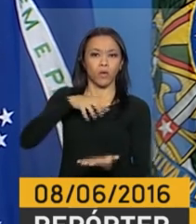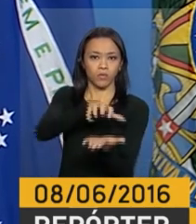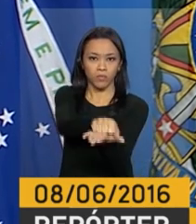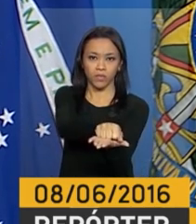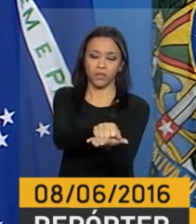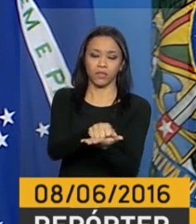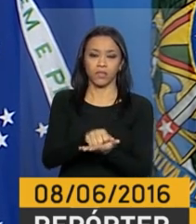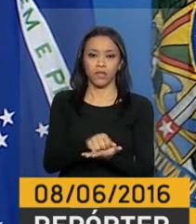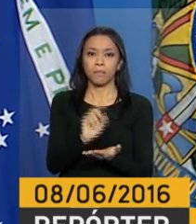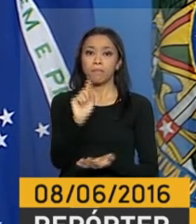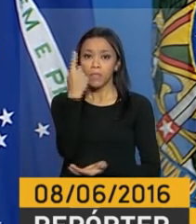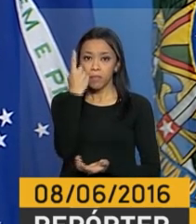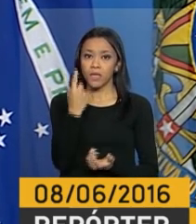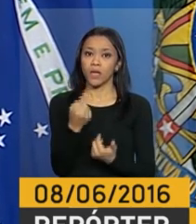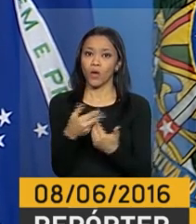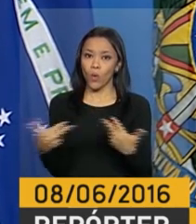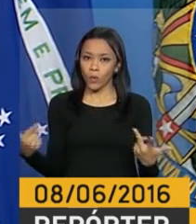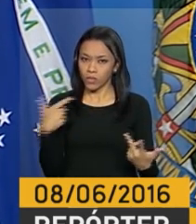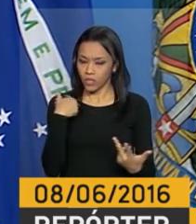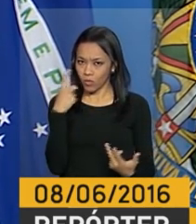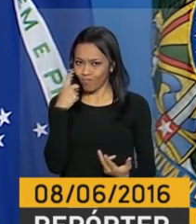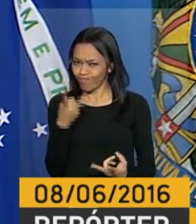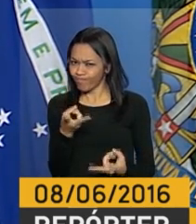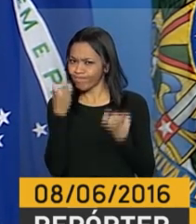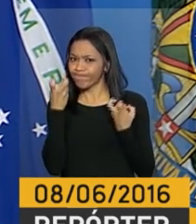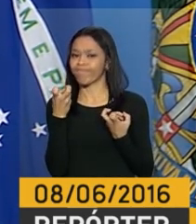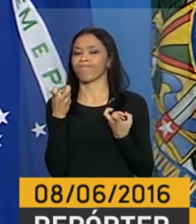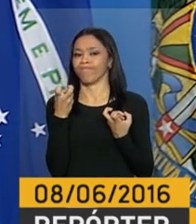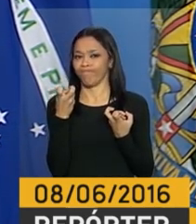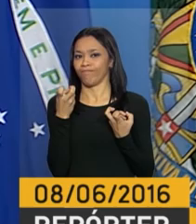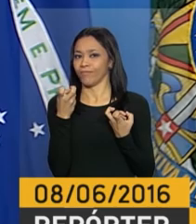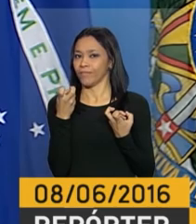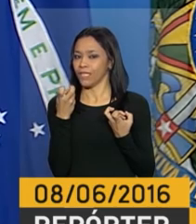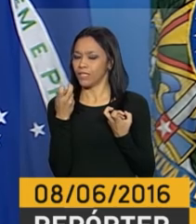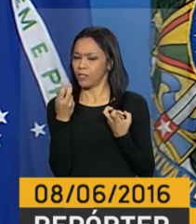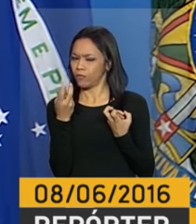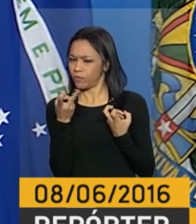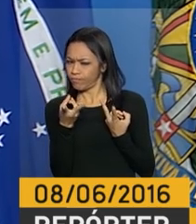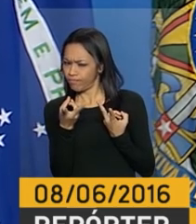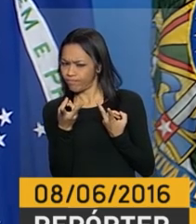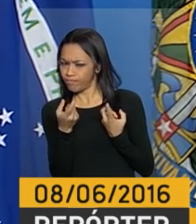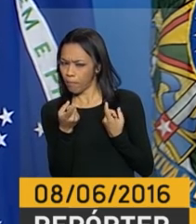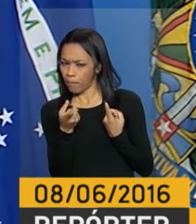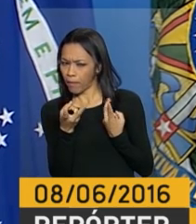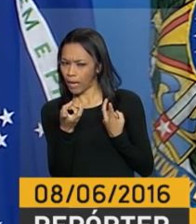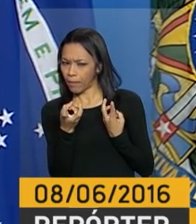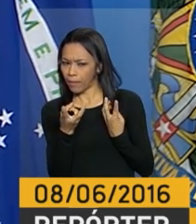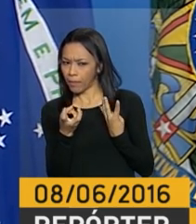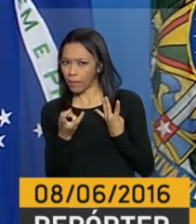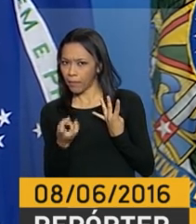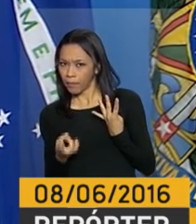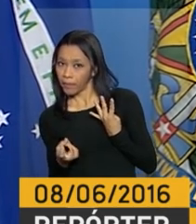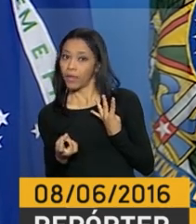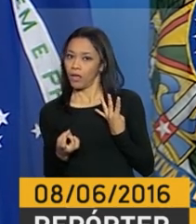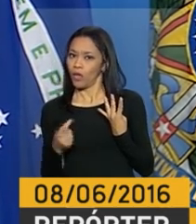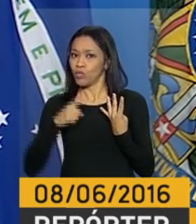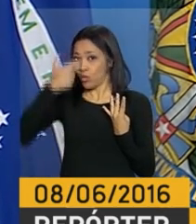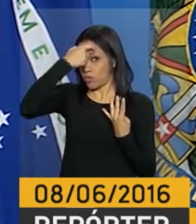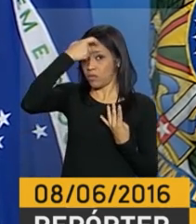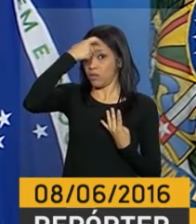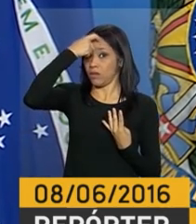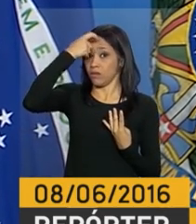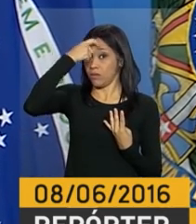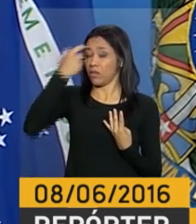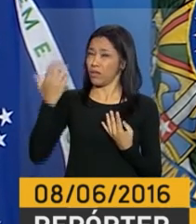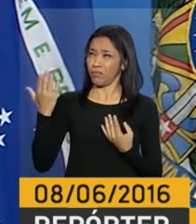que eh Eu verifiquei e mais do que verificar eu tinha consciência porque já ass empregava